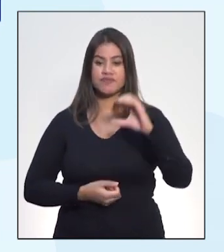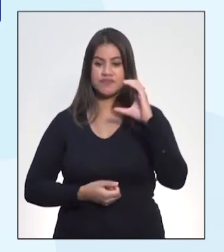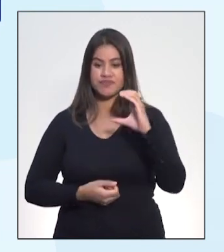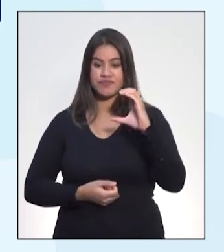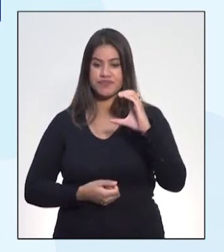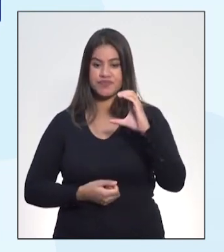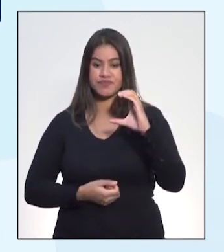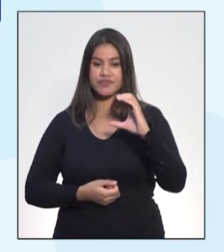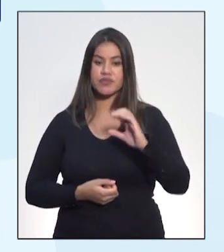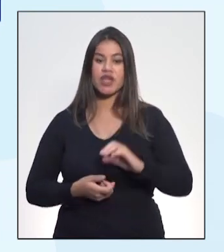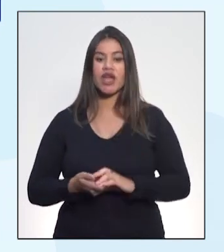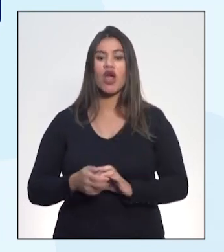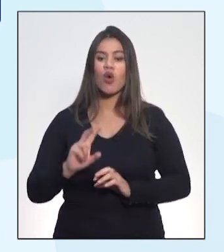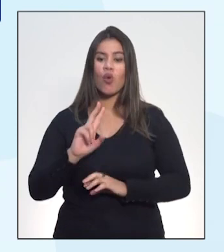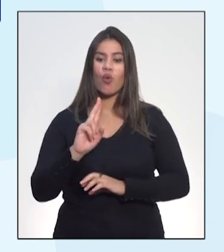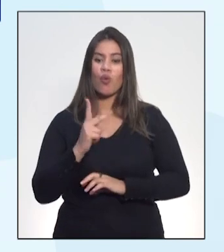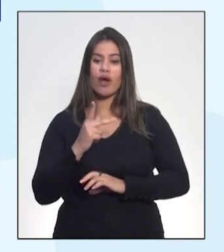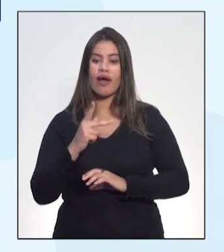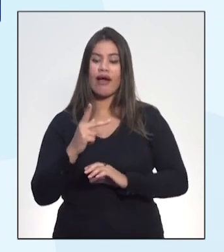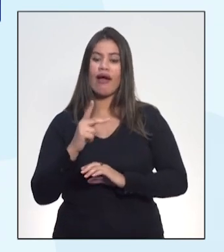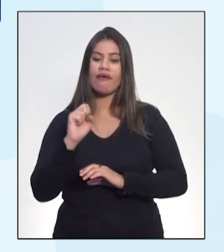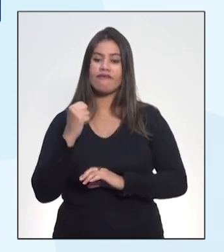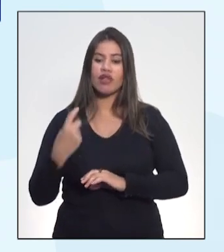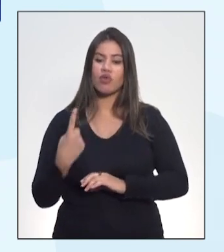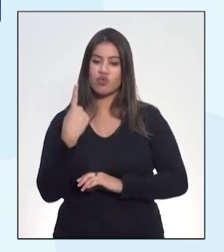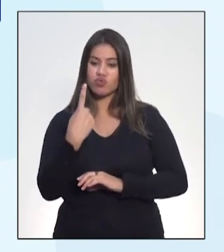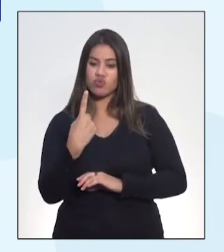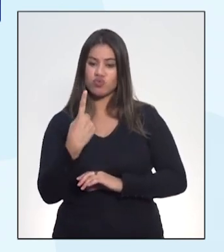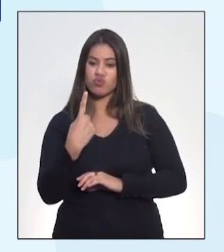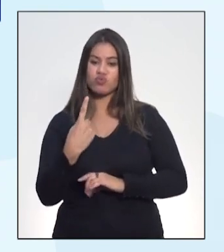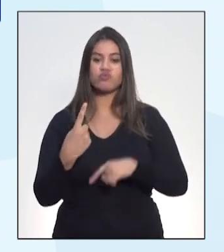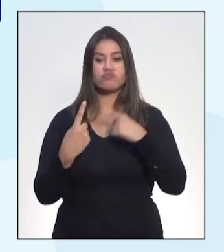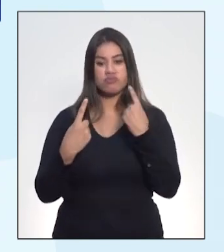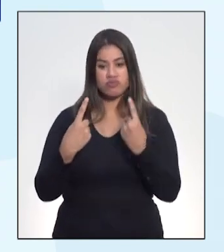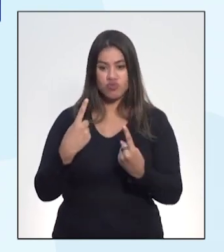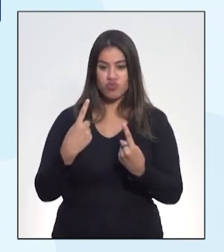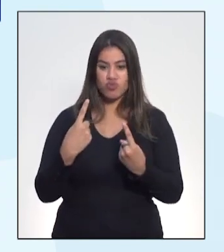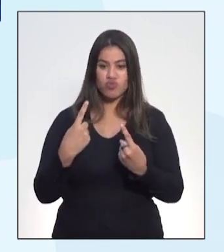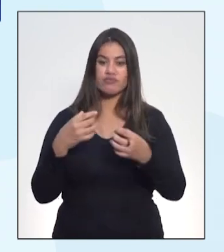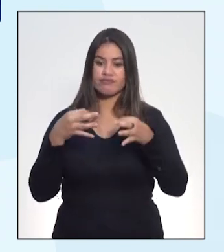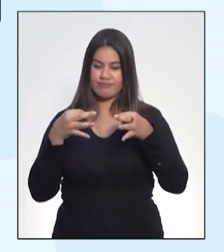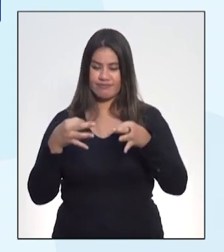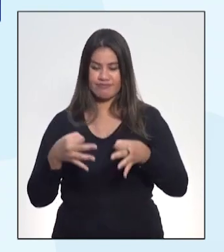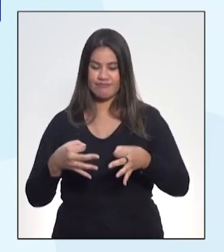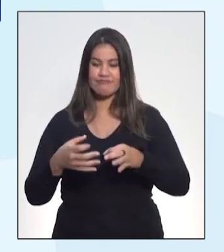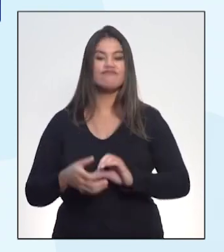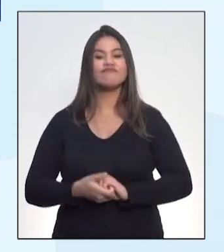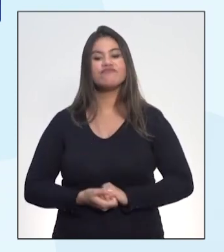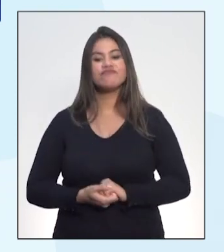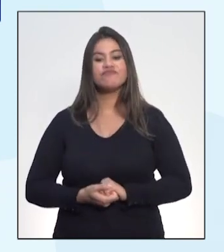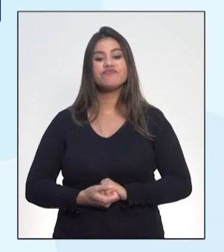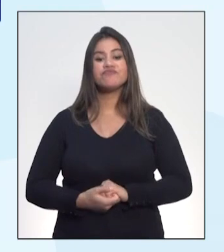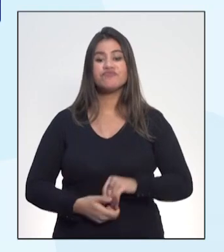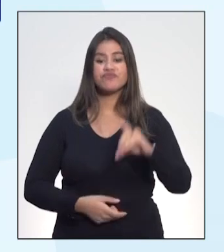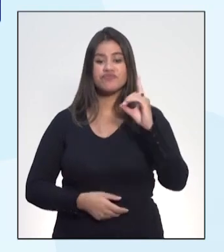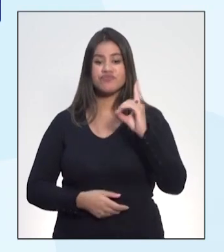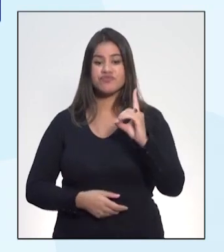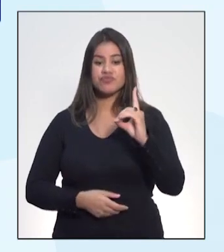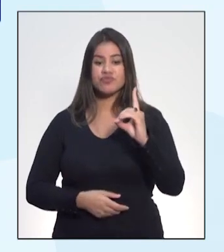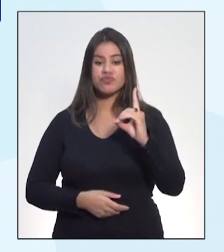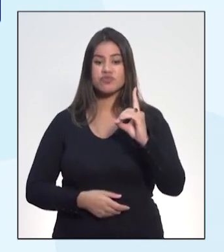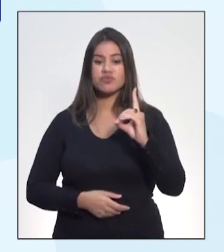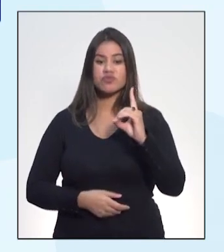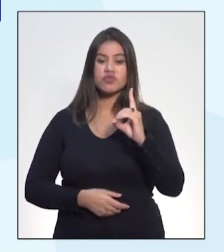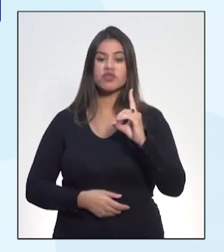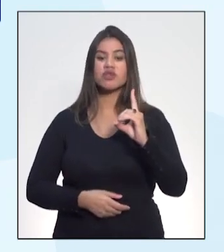C, o H vale 1 e cruza o eixo X no 1 e o eixo Y no 1 também, que é 1 ao quadrado. E no D, cruza o